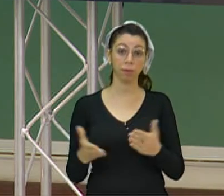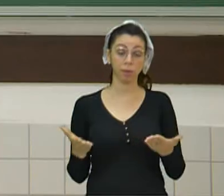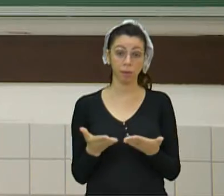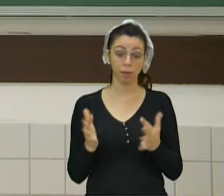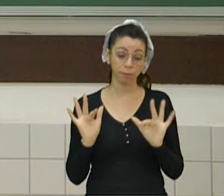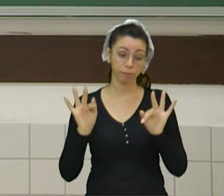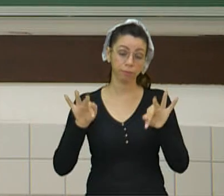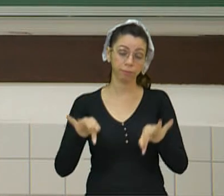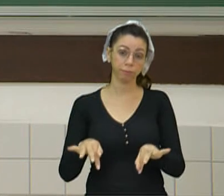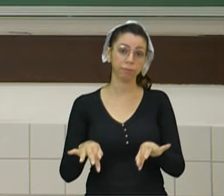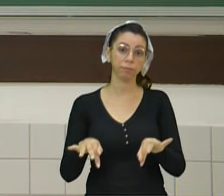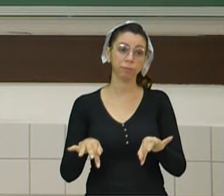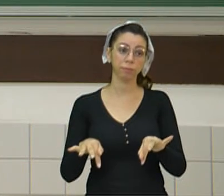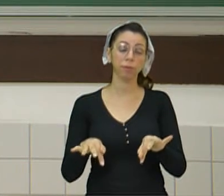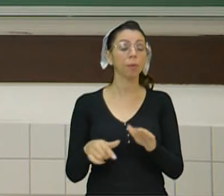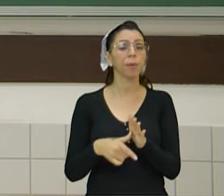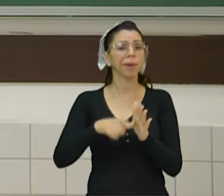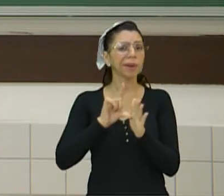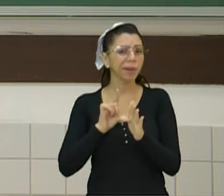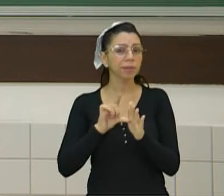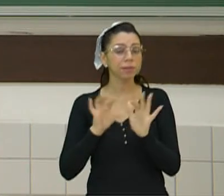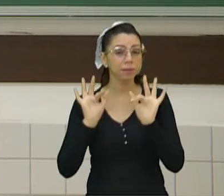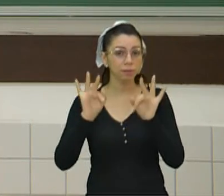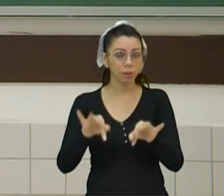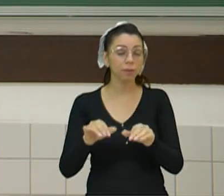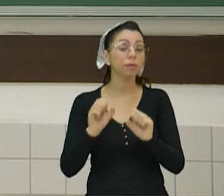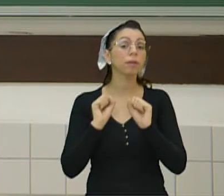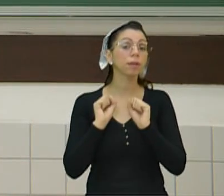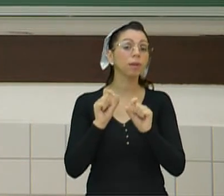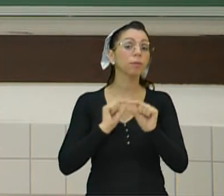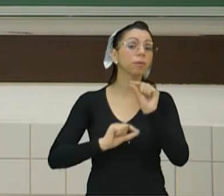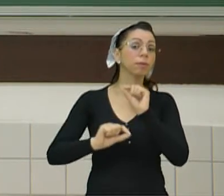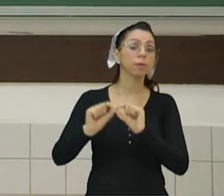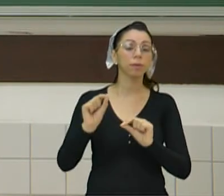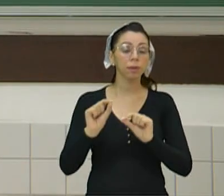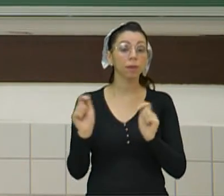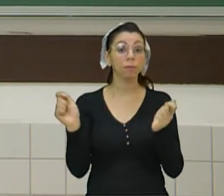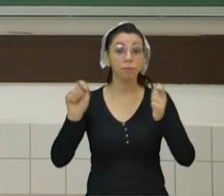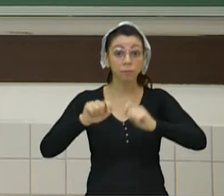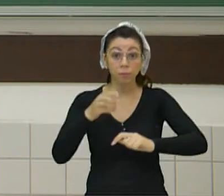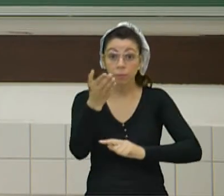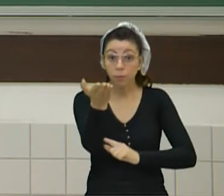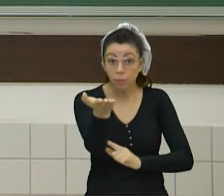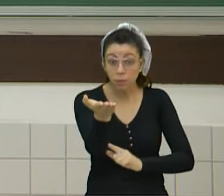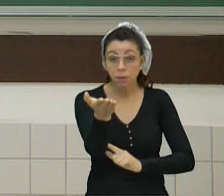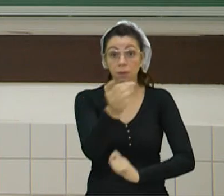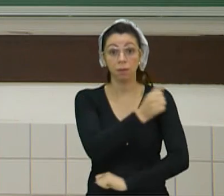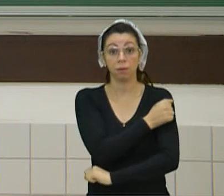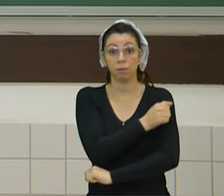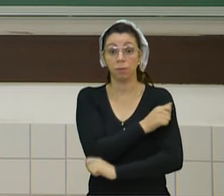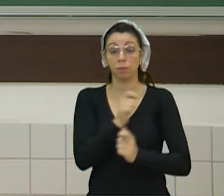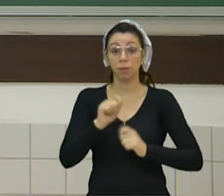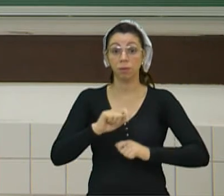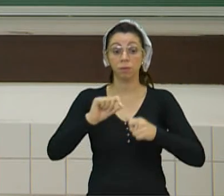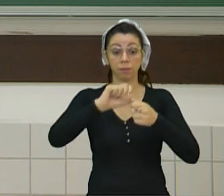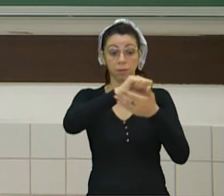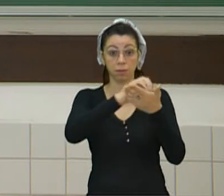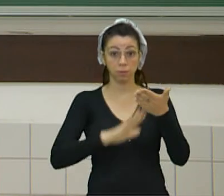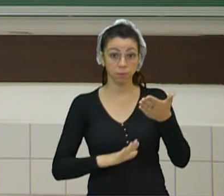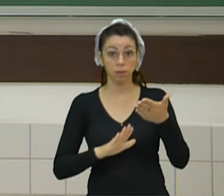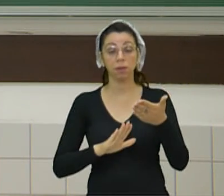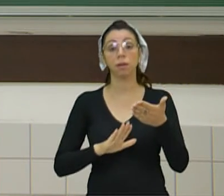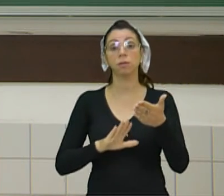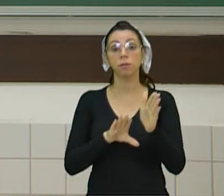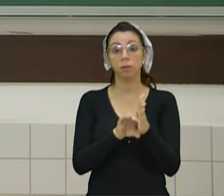até... Antes de encerrar a nossa aula, vamos lá reforçando, pessoal, a necessidade de você fazer lá os exercícios do Classroom